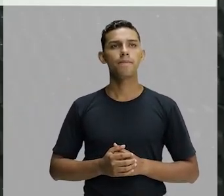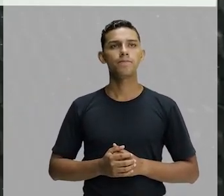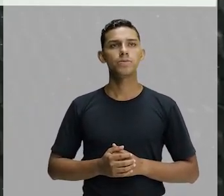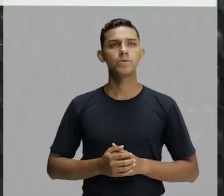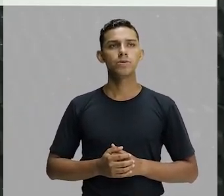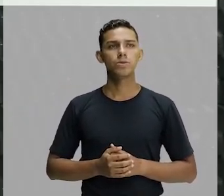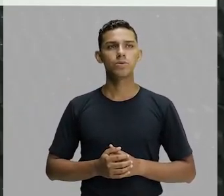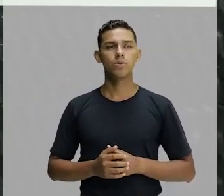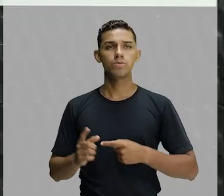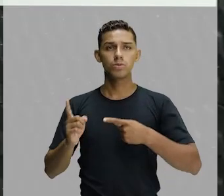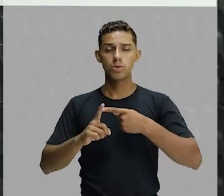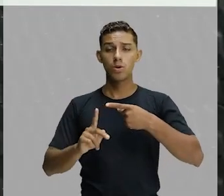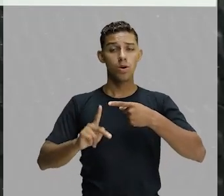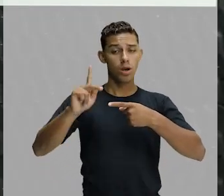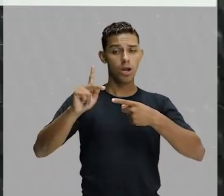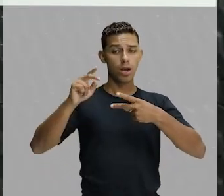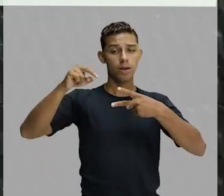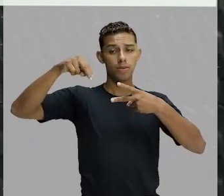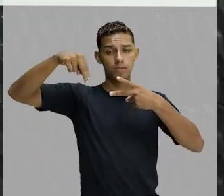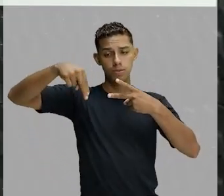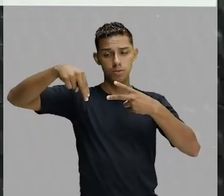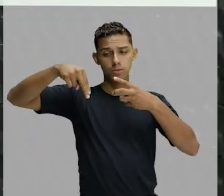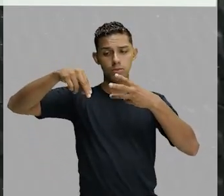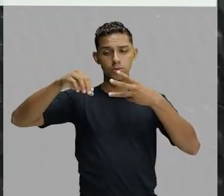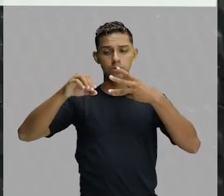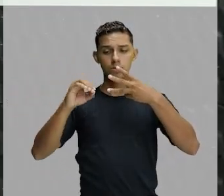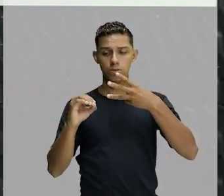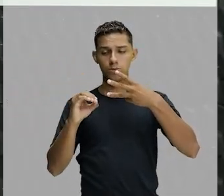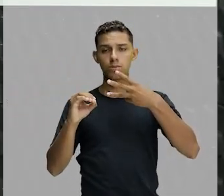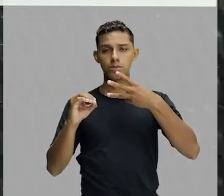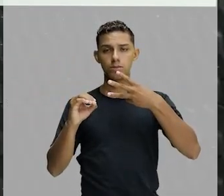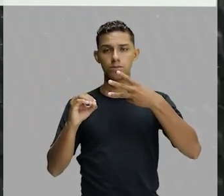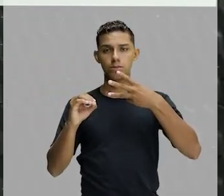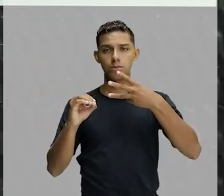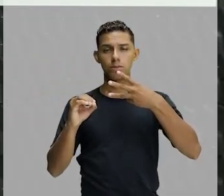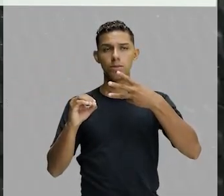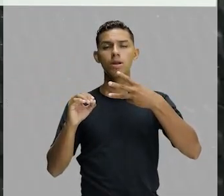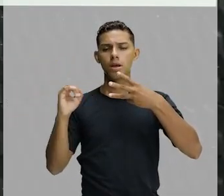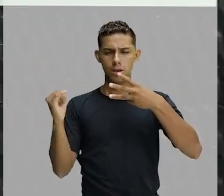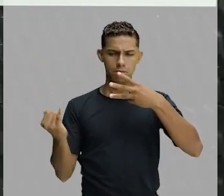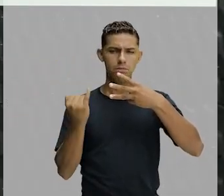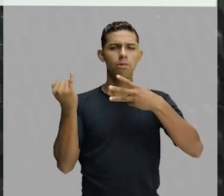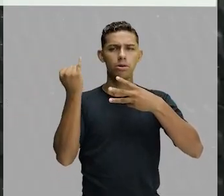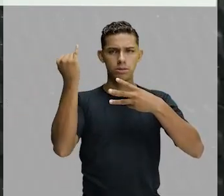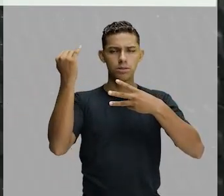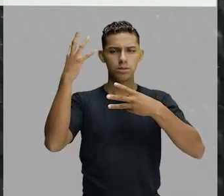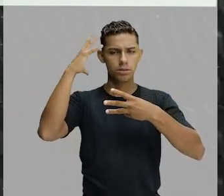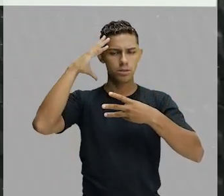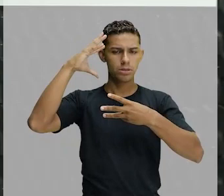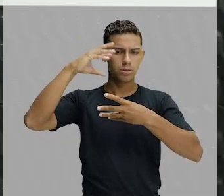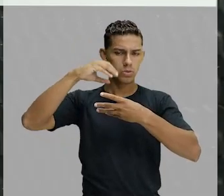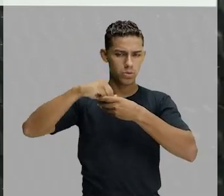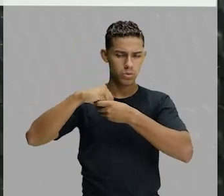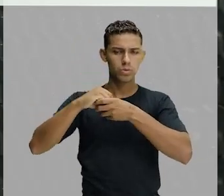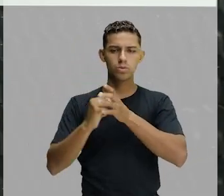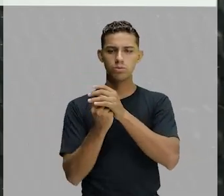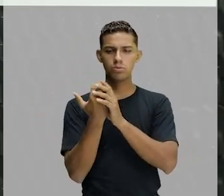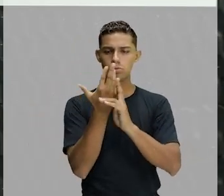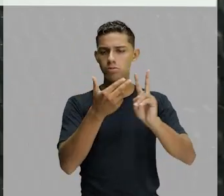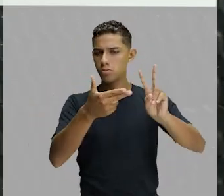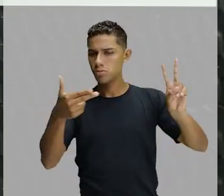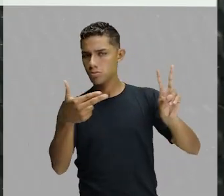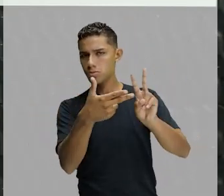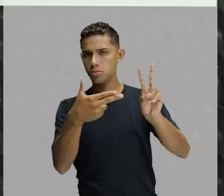esses macronutrientes aqui, ó, potássio, nitrogênio e oxigênio. São muito importantes aí para o metabolismo